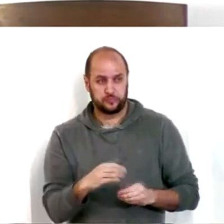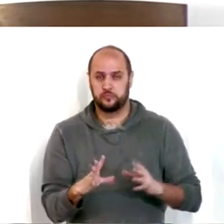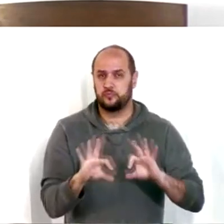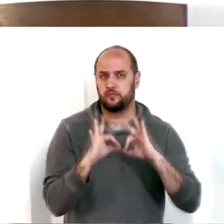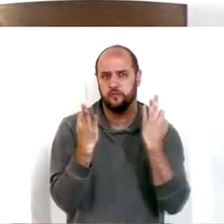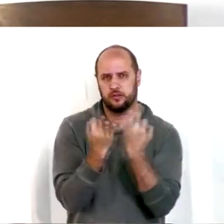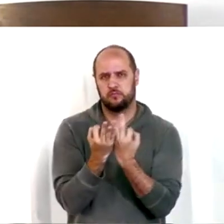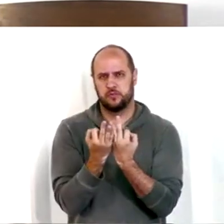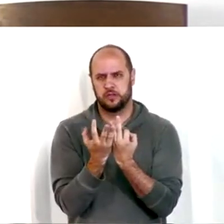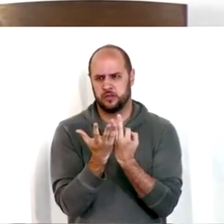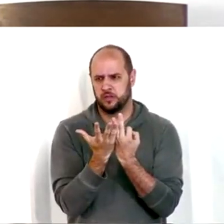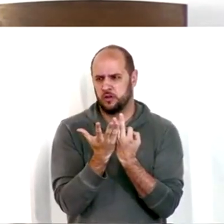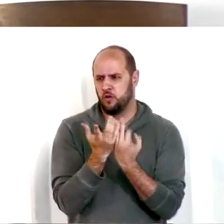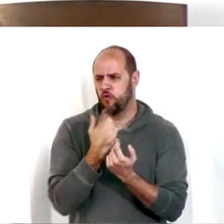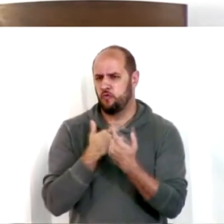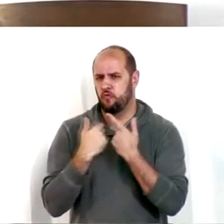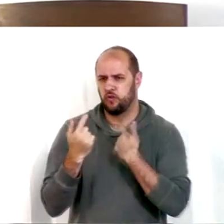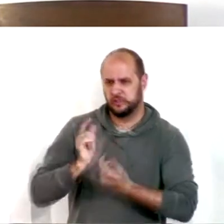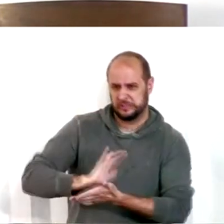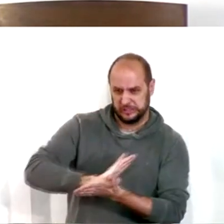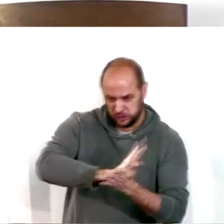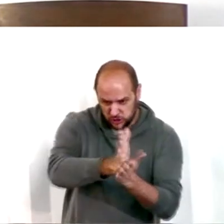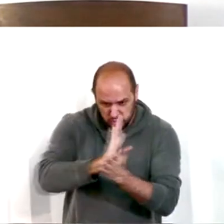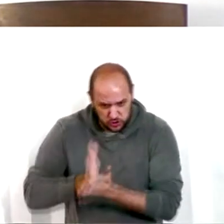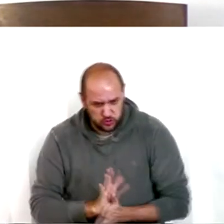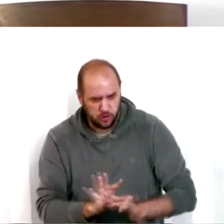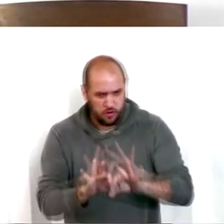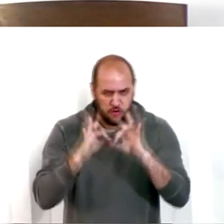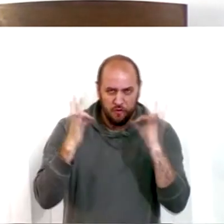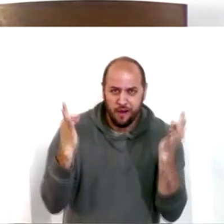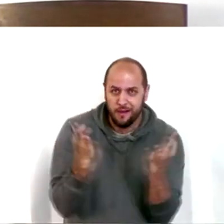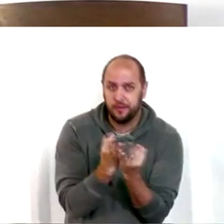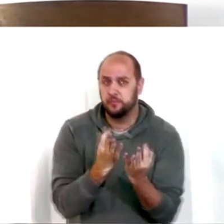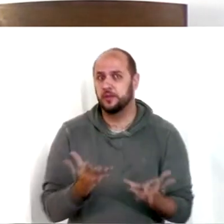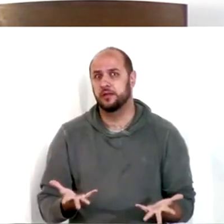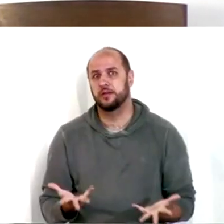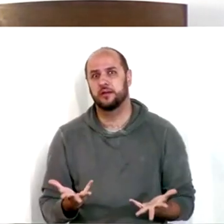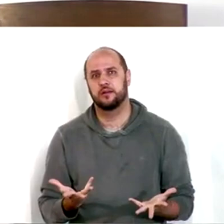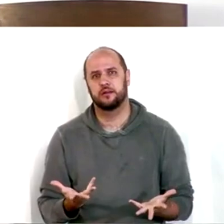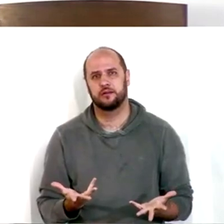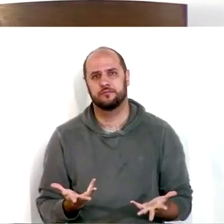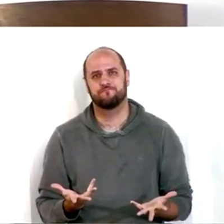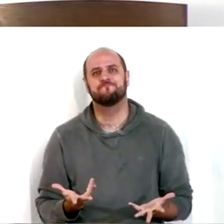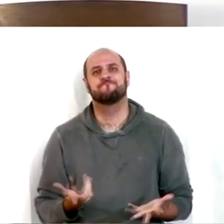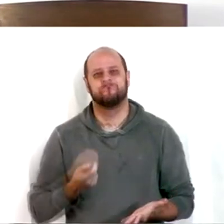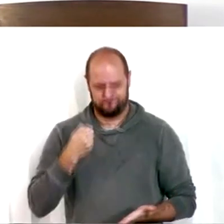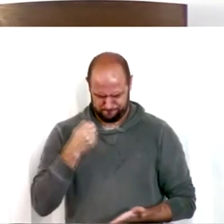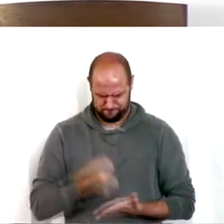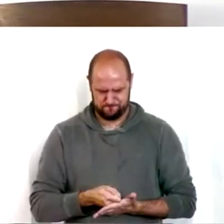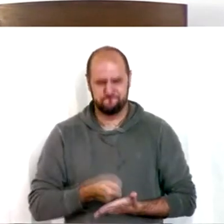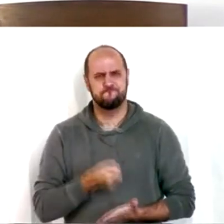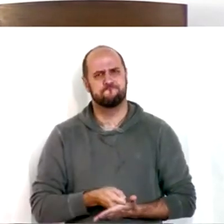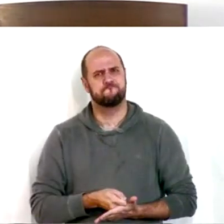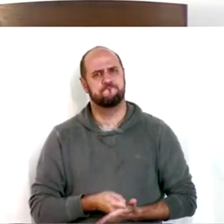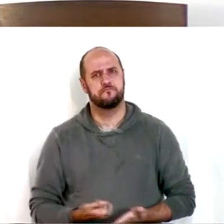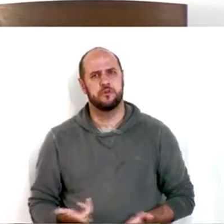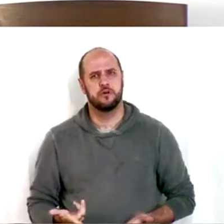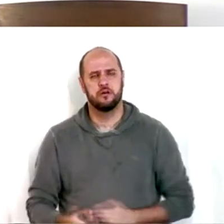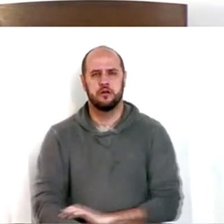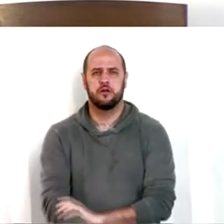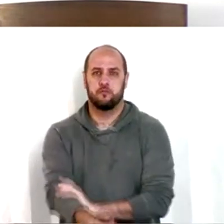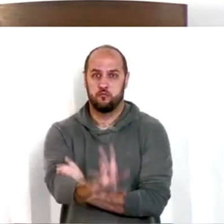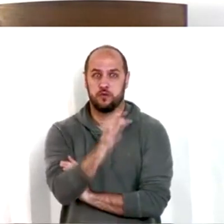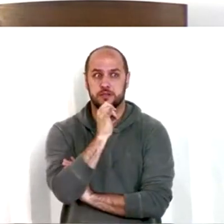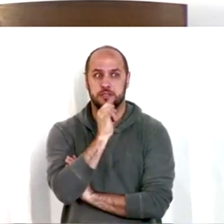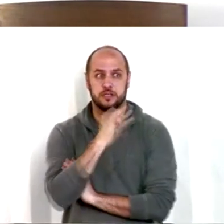agia no intento de destruir os laços familiares. As penas eram severas. Por